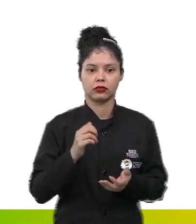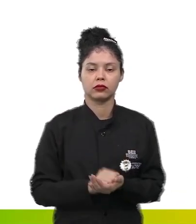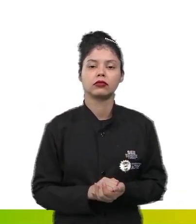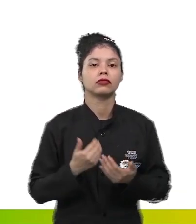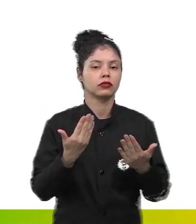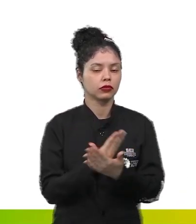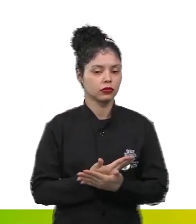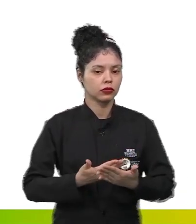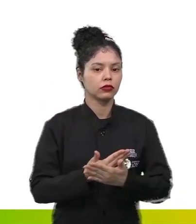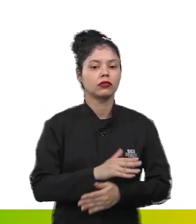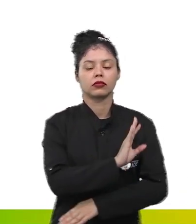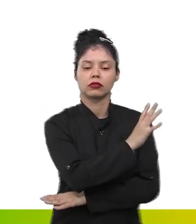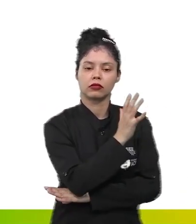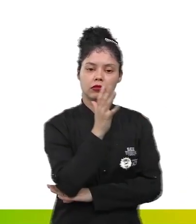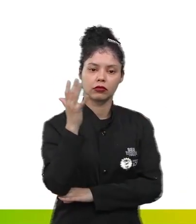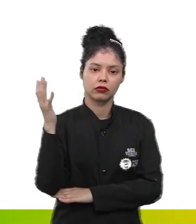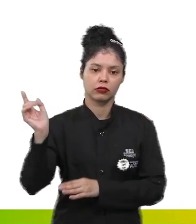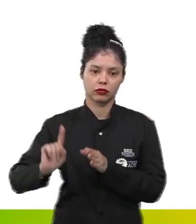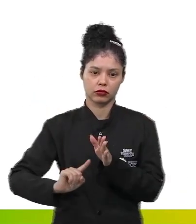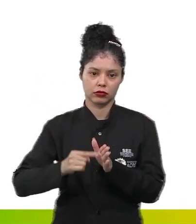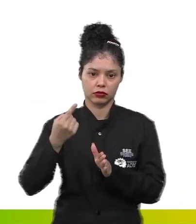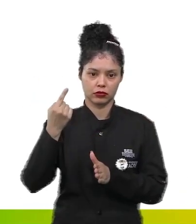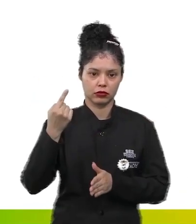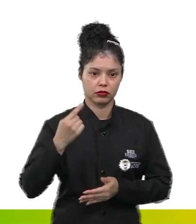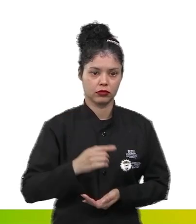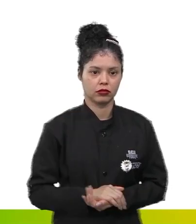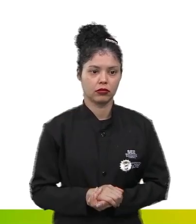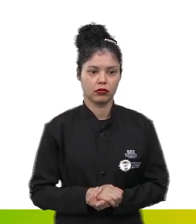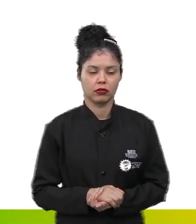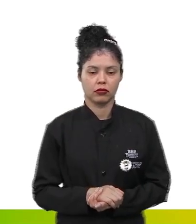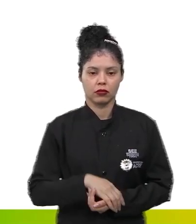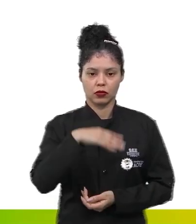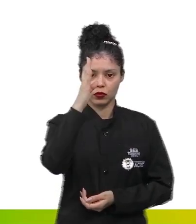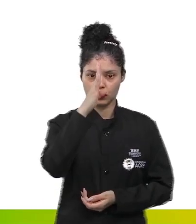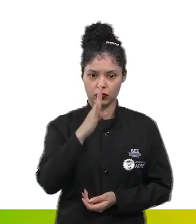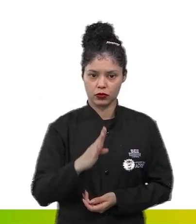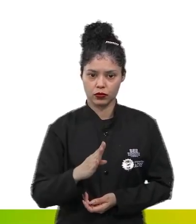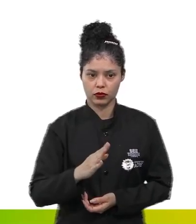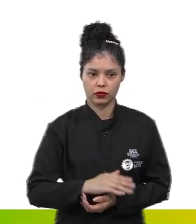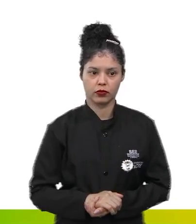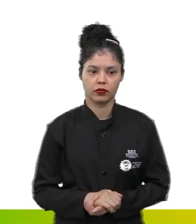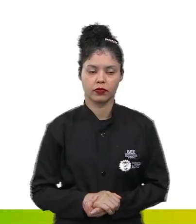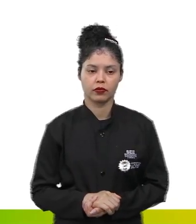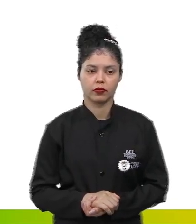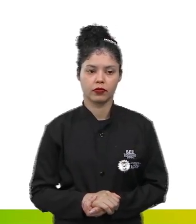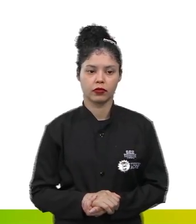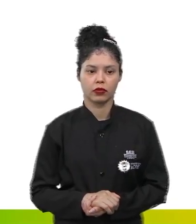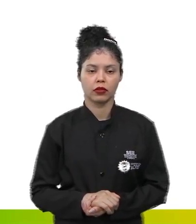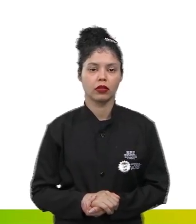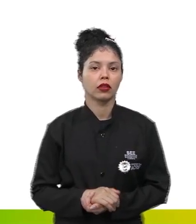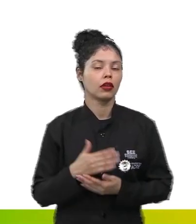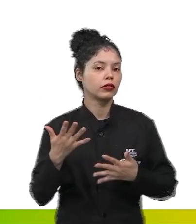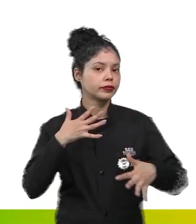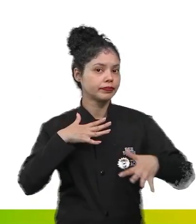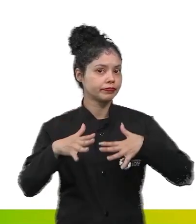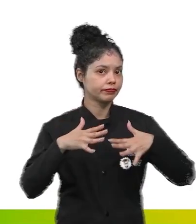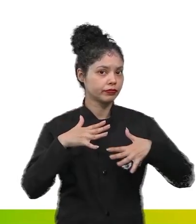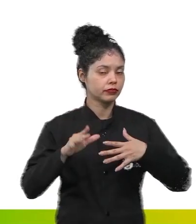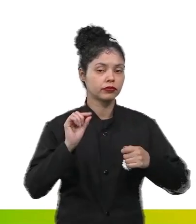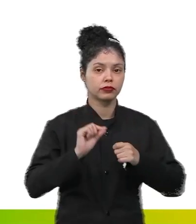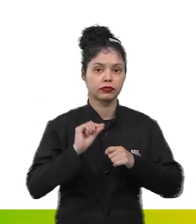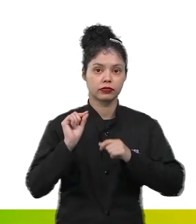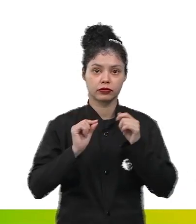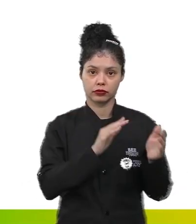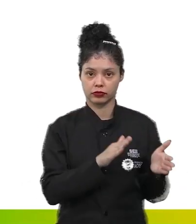na implantação das primeiras reservas extrativistas no Brasil. Essa mobilização